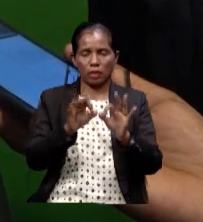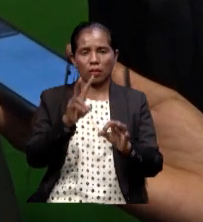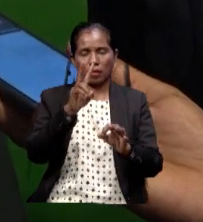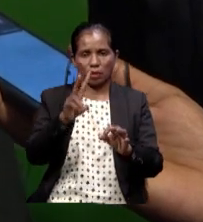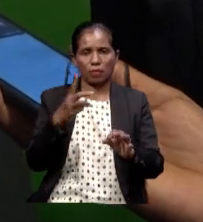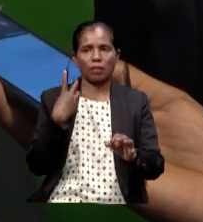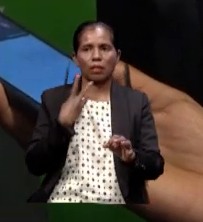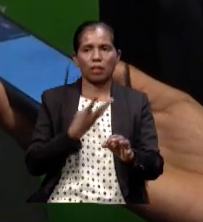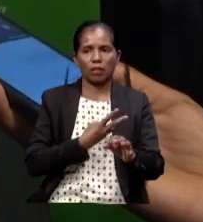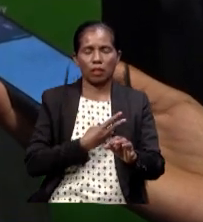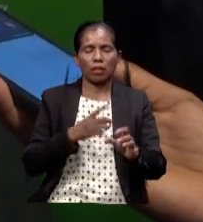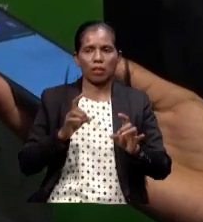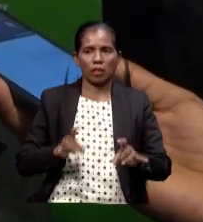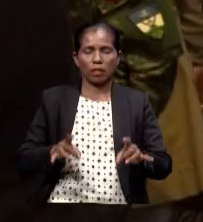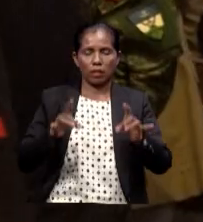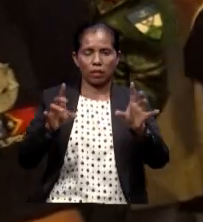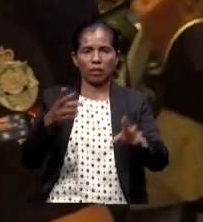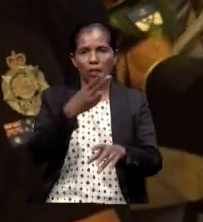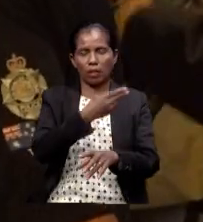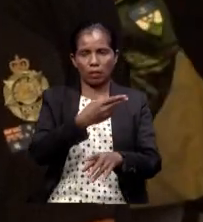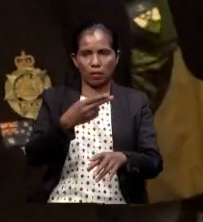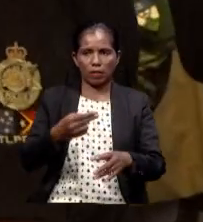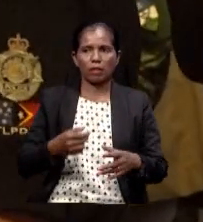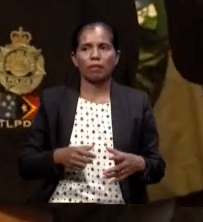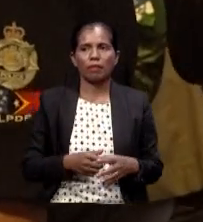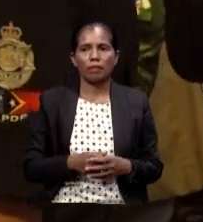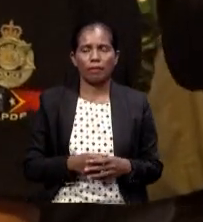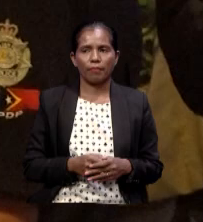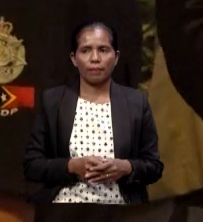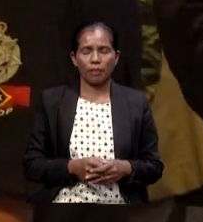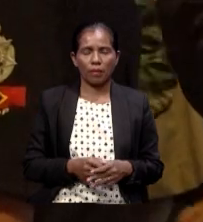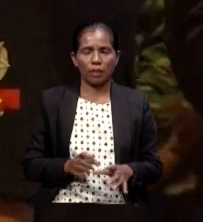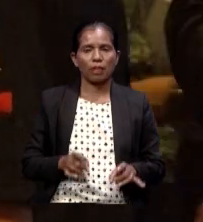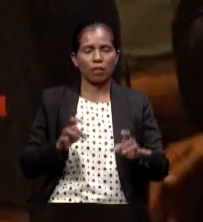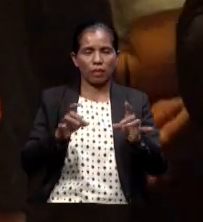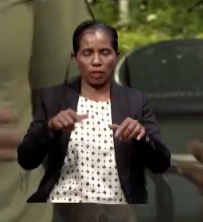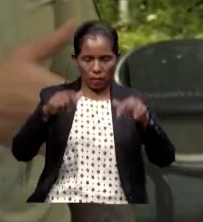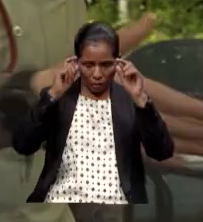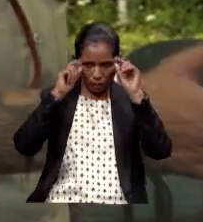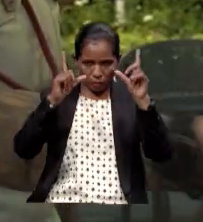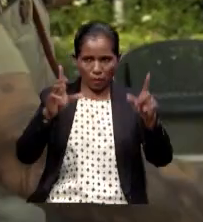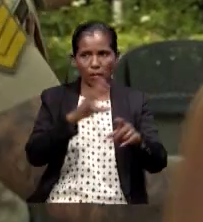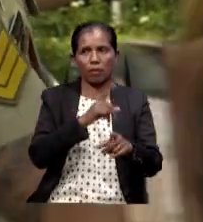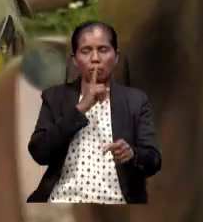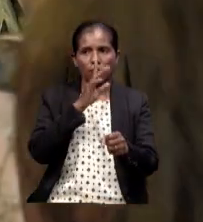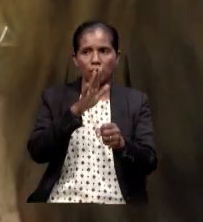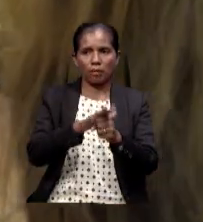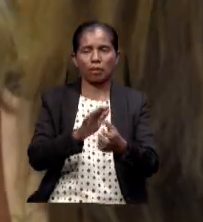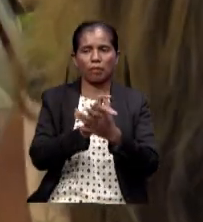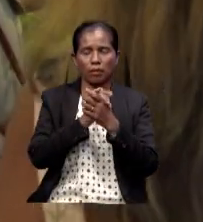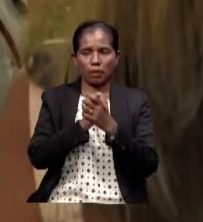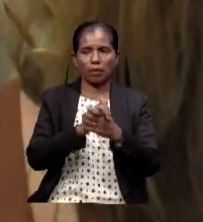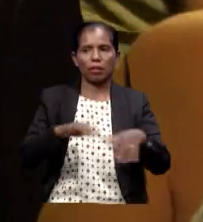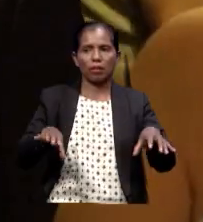que Austrália e Indonésia. Enquanto encarregado negócio Austrália e Timor-Leste, compromete se jamete em liutan